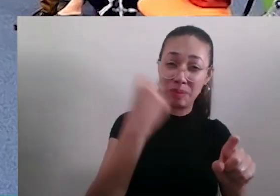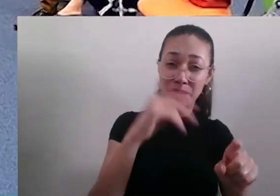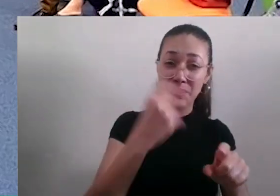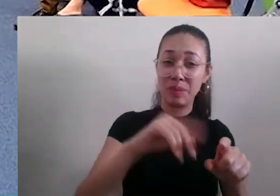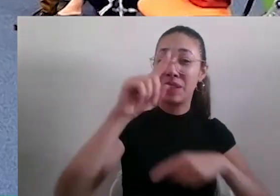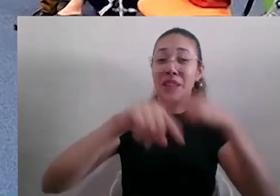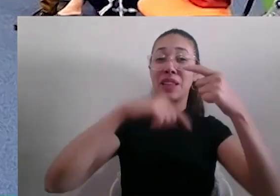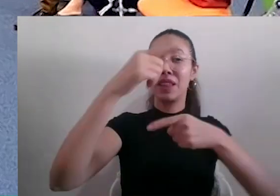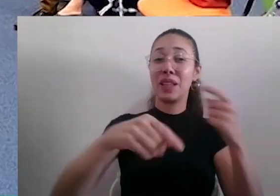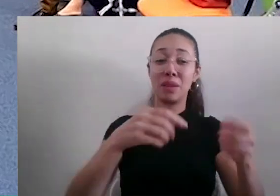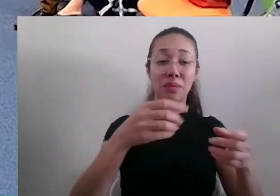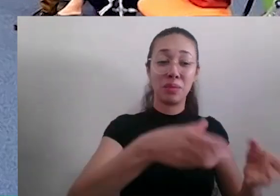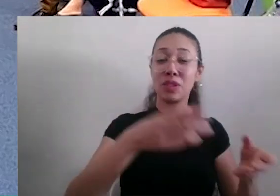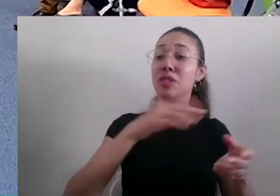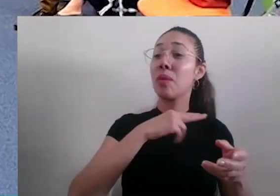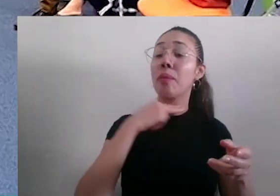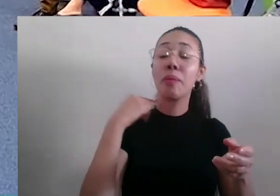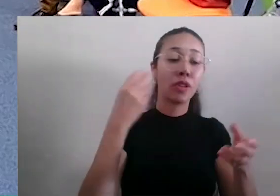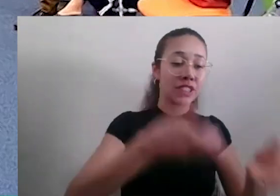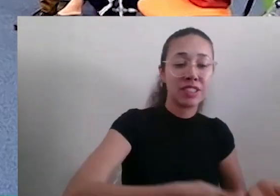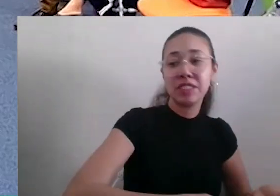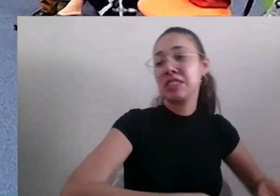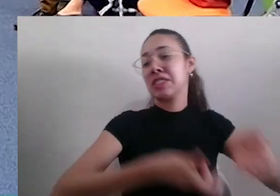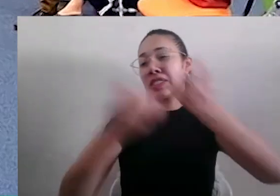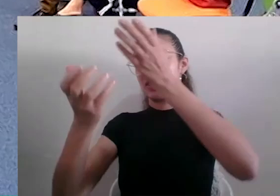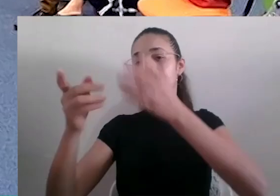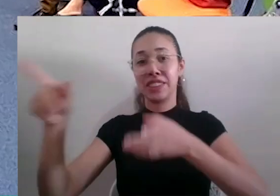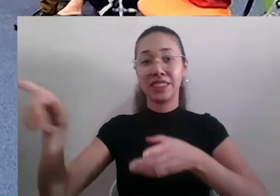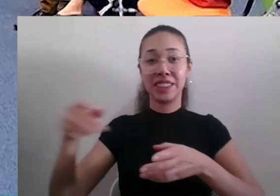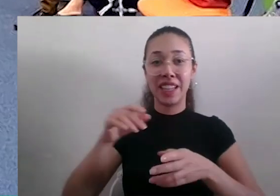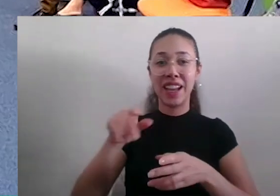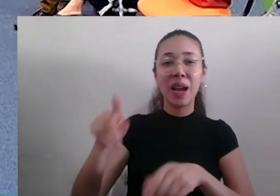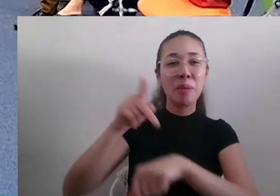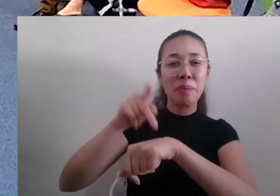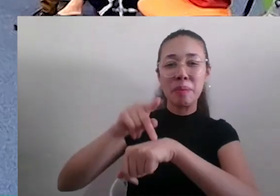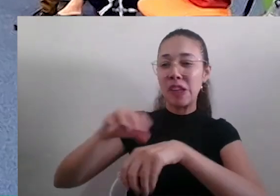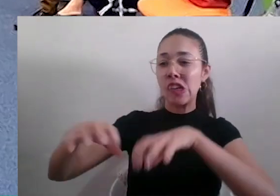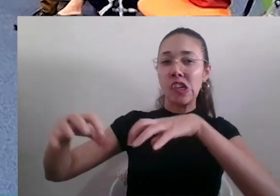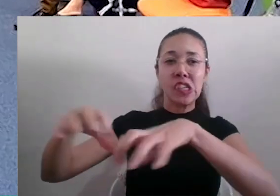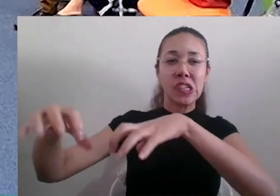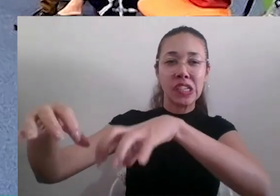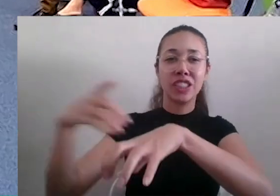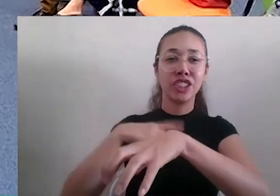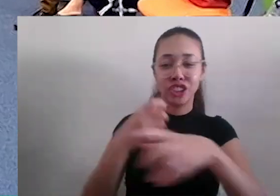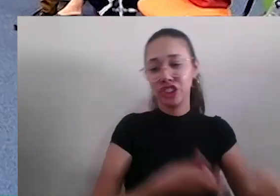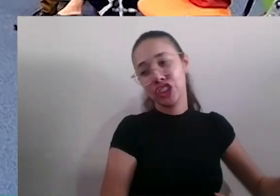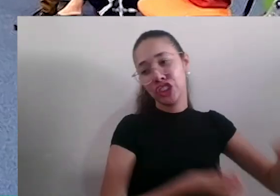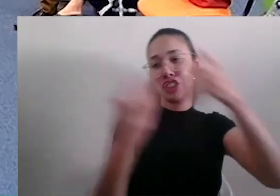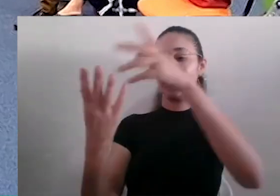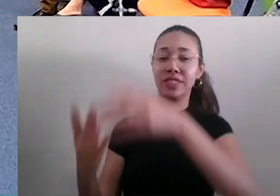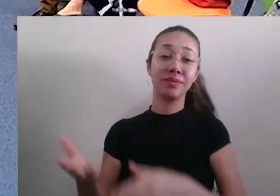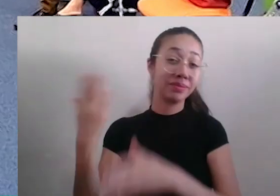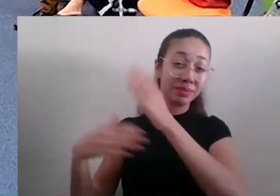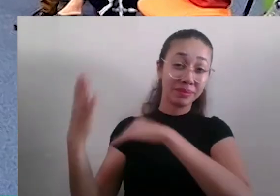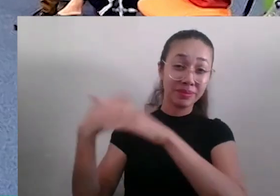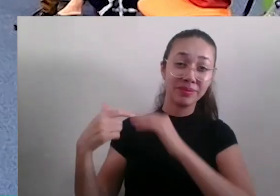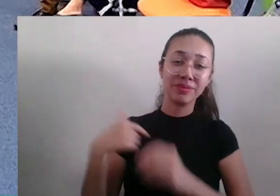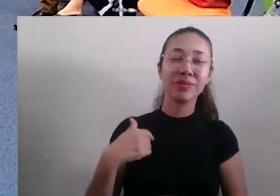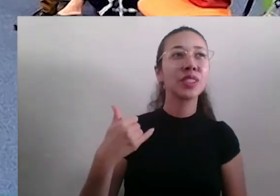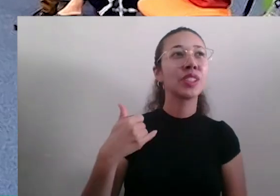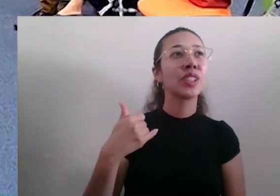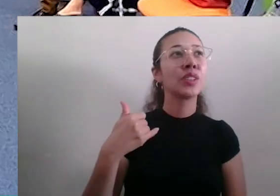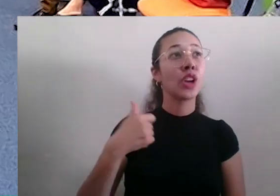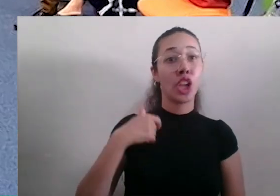jogado na nas pedras da Avenida Dan meer e essa moça eu tinha 14 anos na época e ela tinha sei lá 18